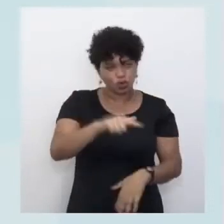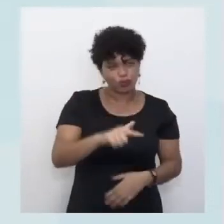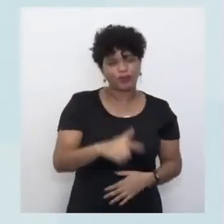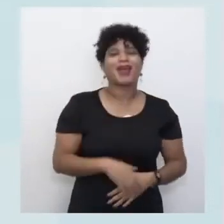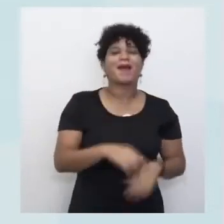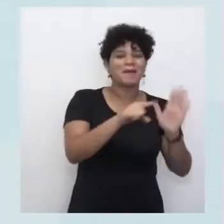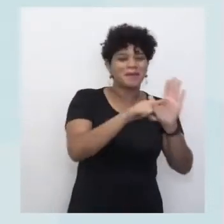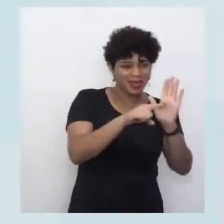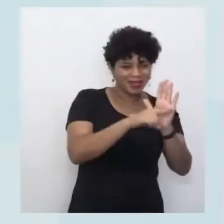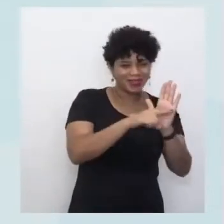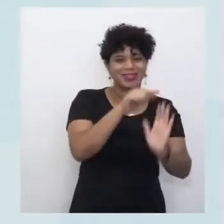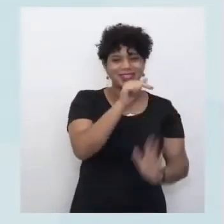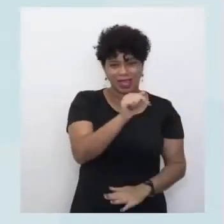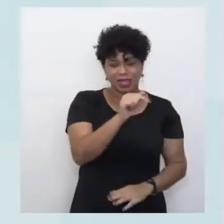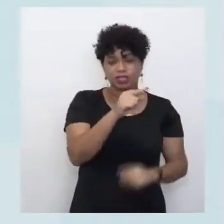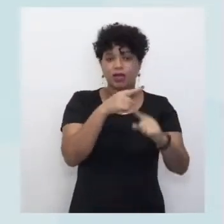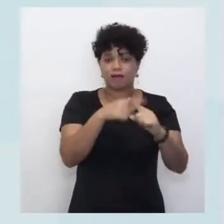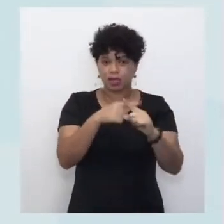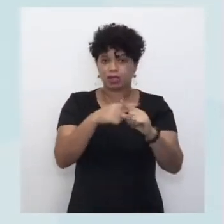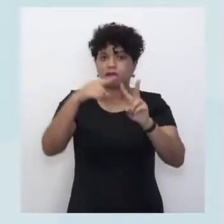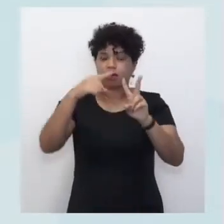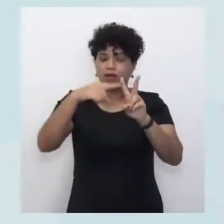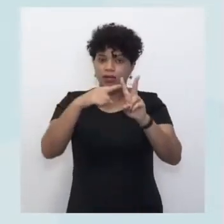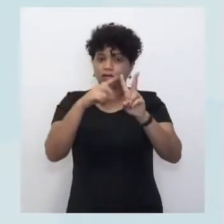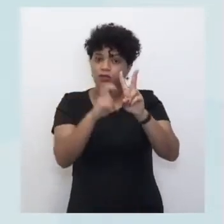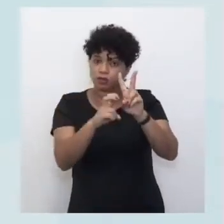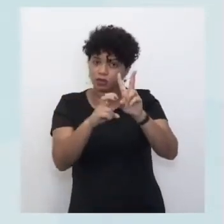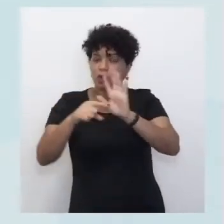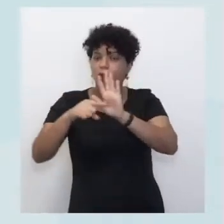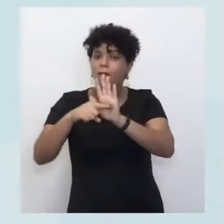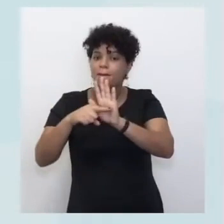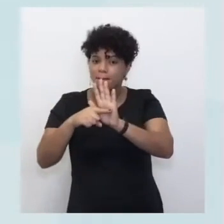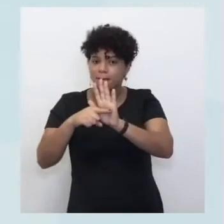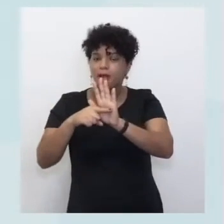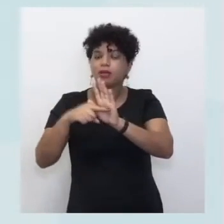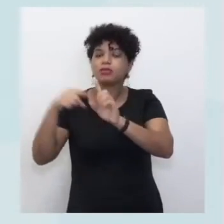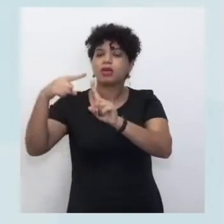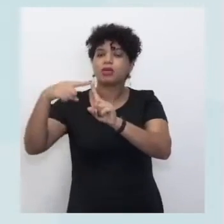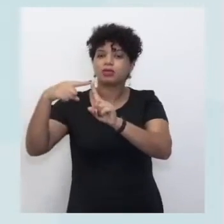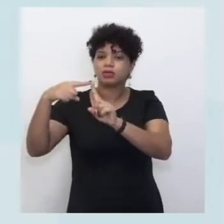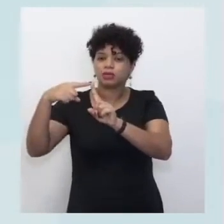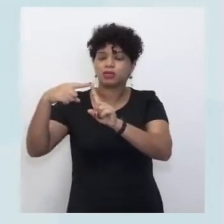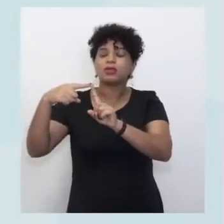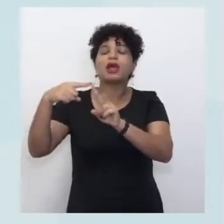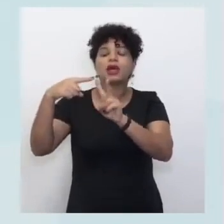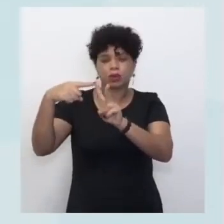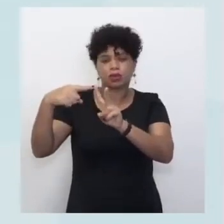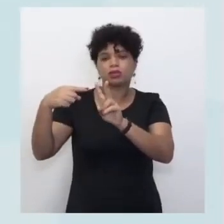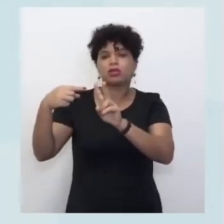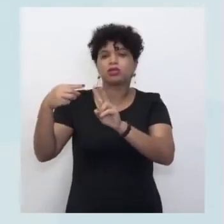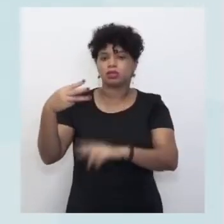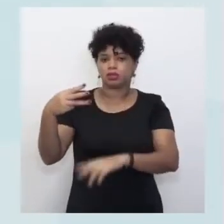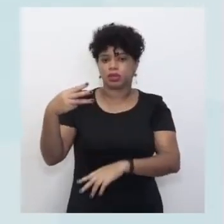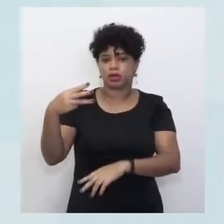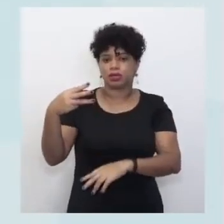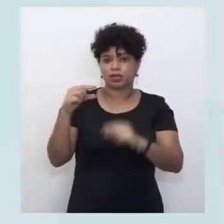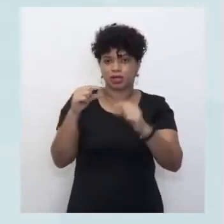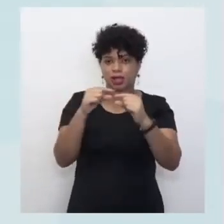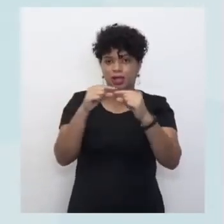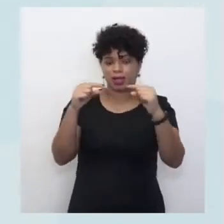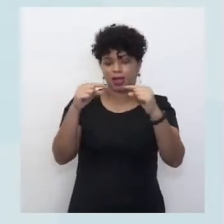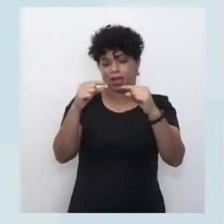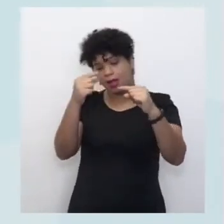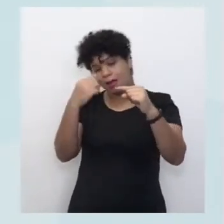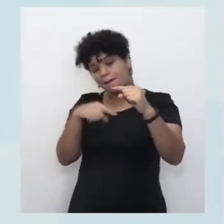raiz quadrada de 5 menos raiz quadrada de 3 sobre 2. Não consigo simplificar